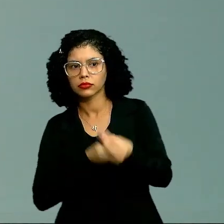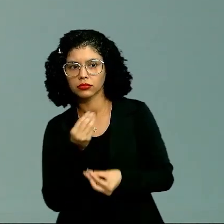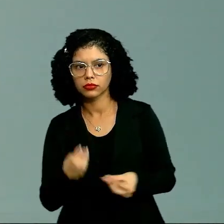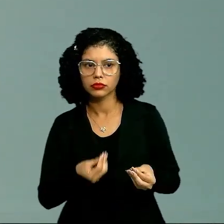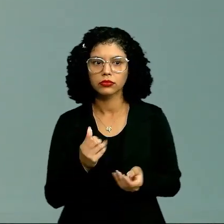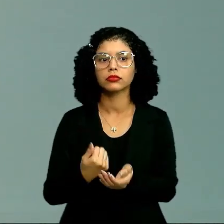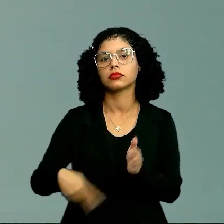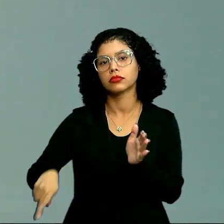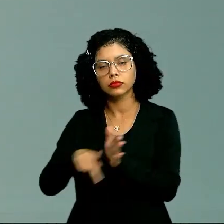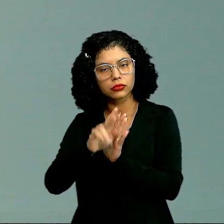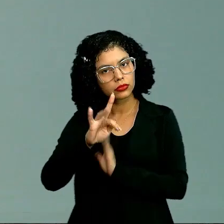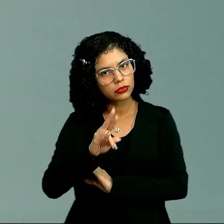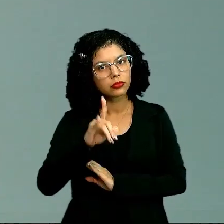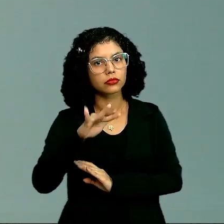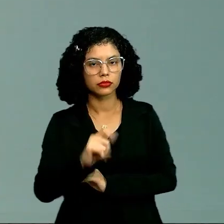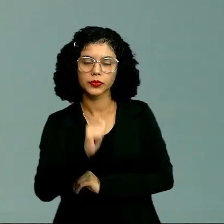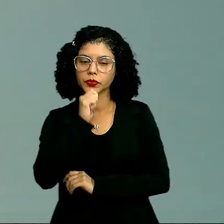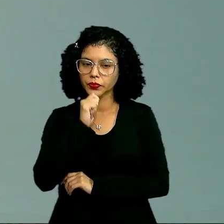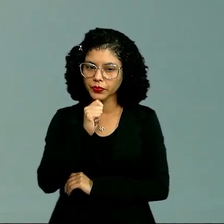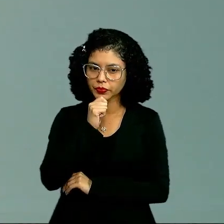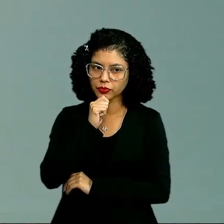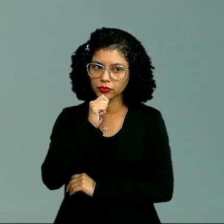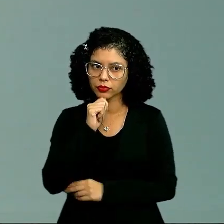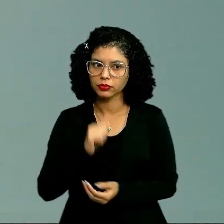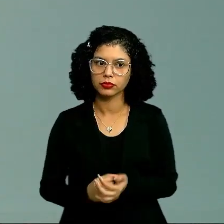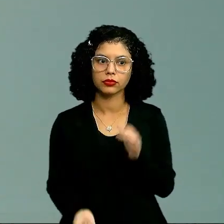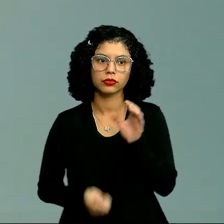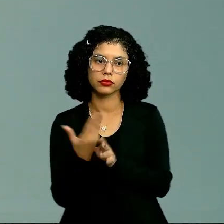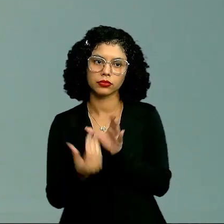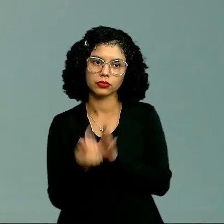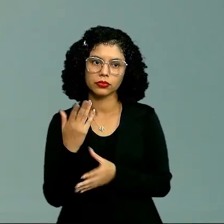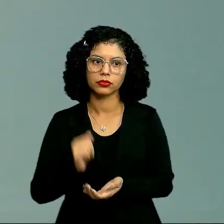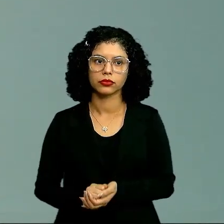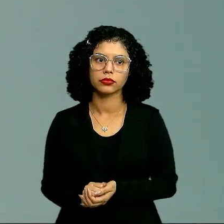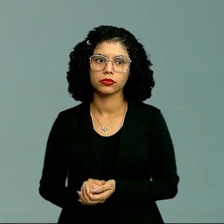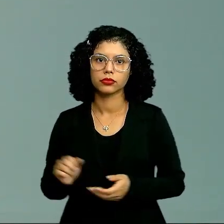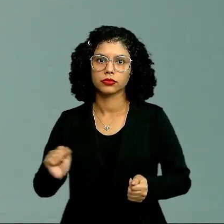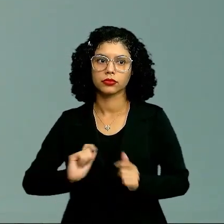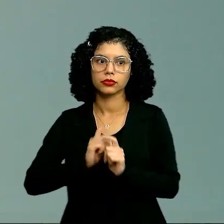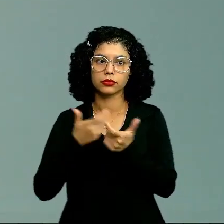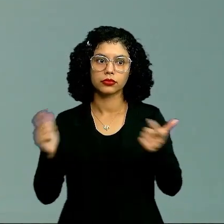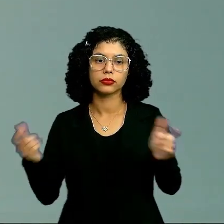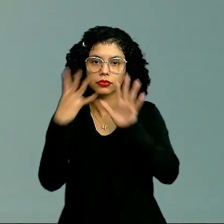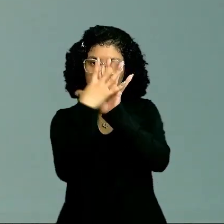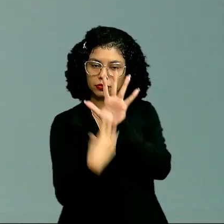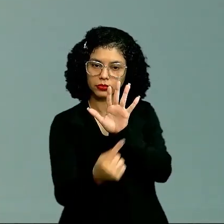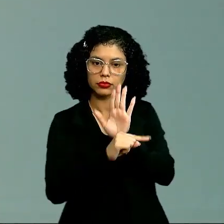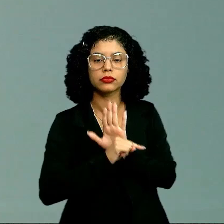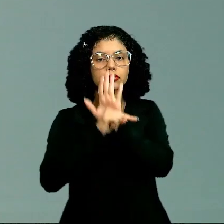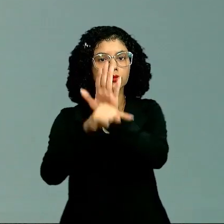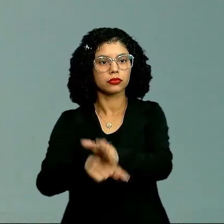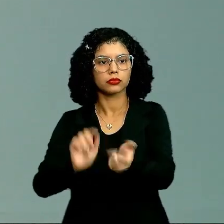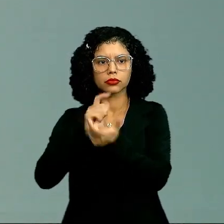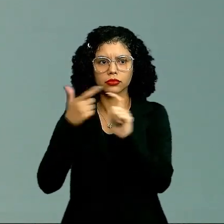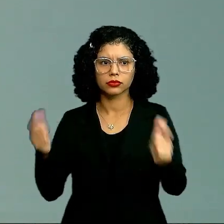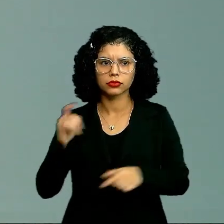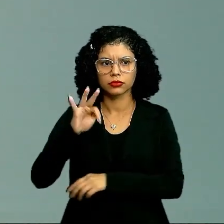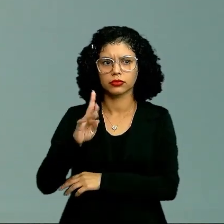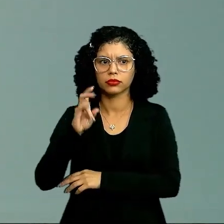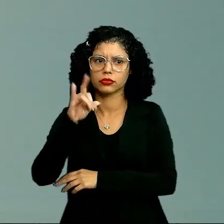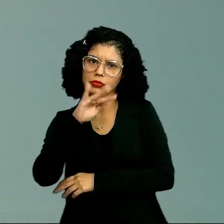quanto idealizado, um tanto quanto projetado de forma representativa,